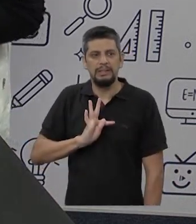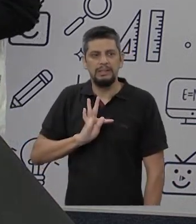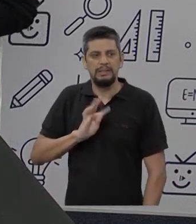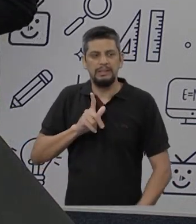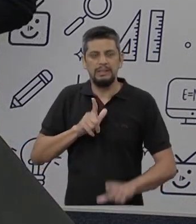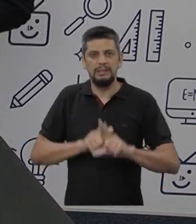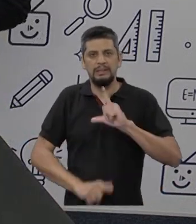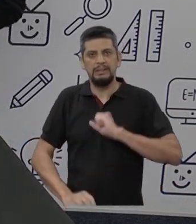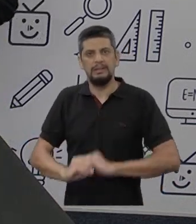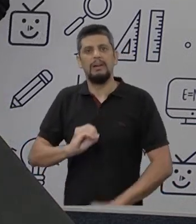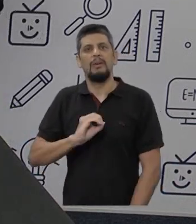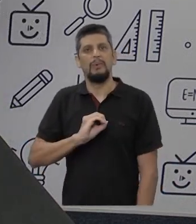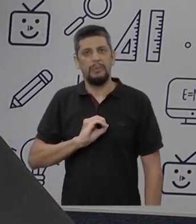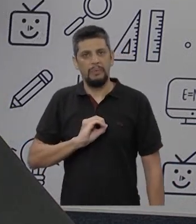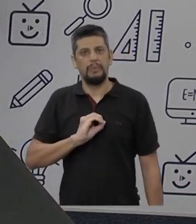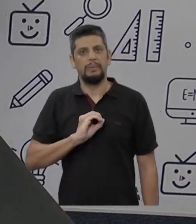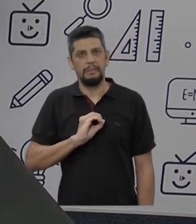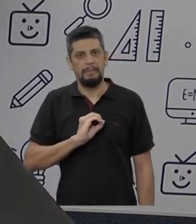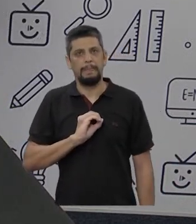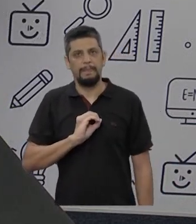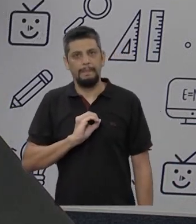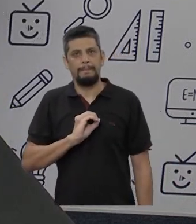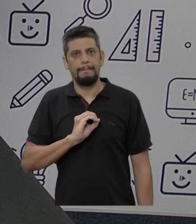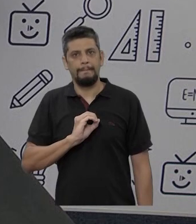com O.